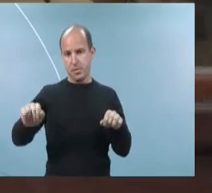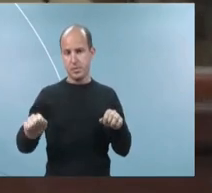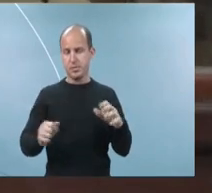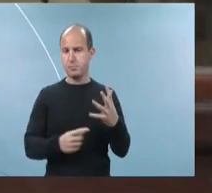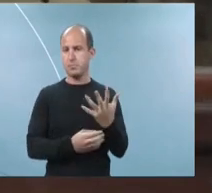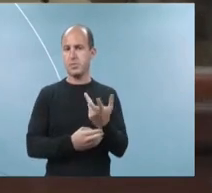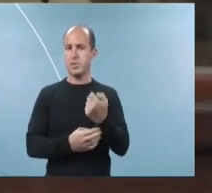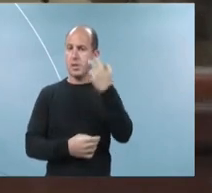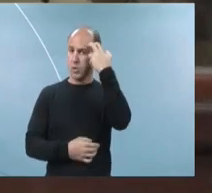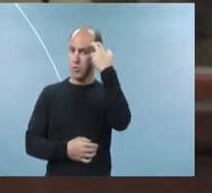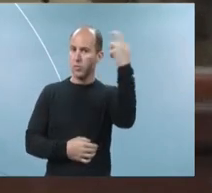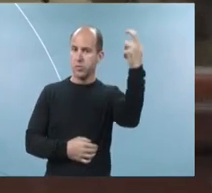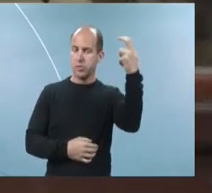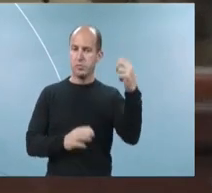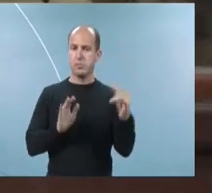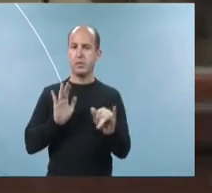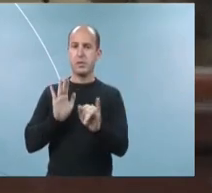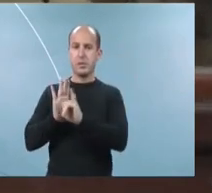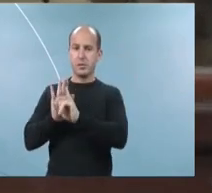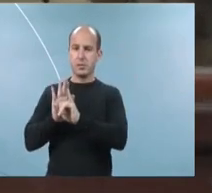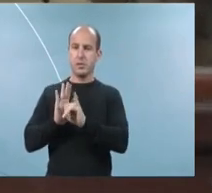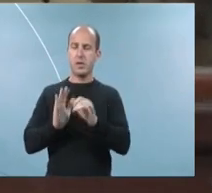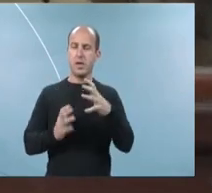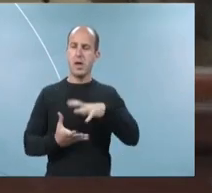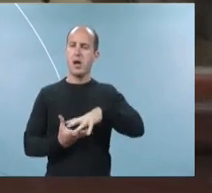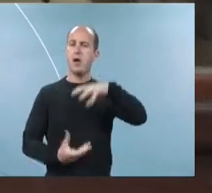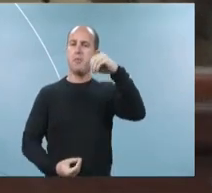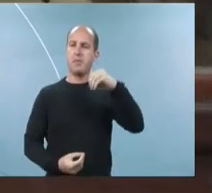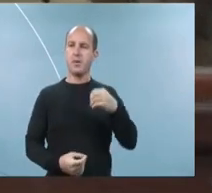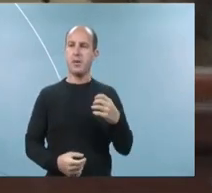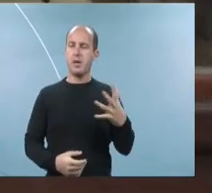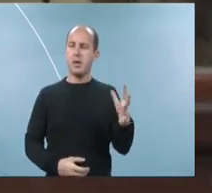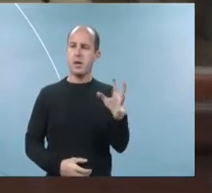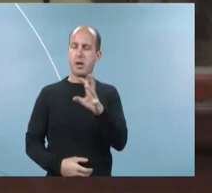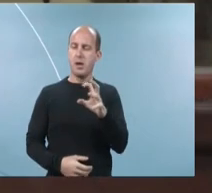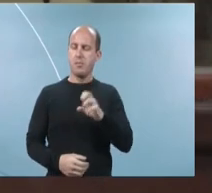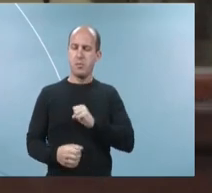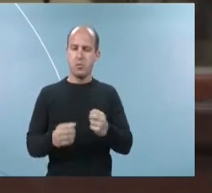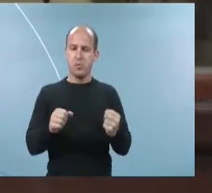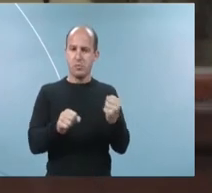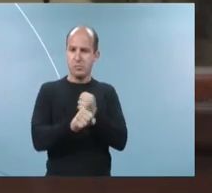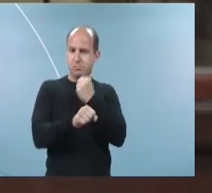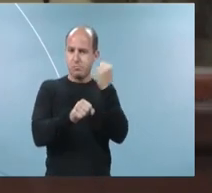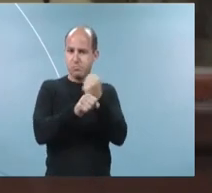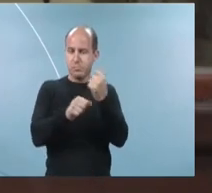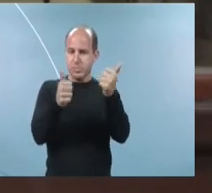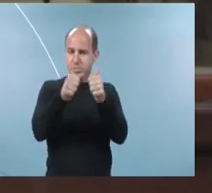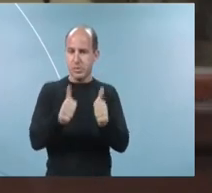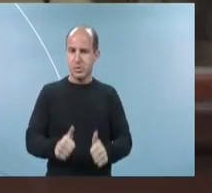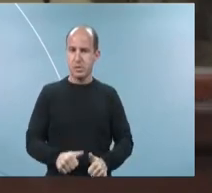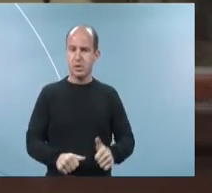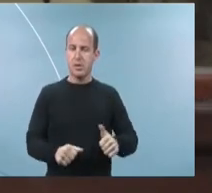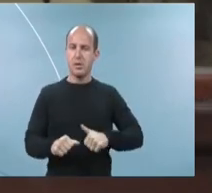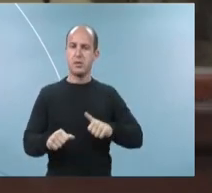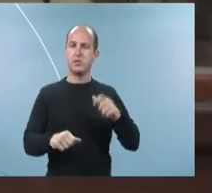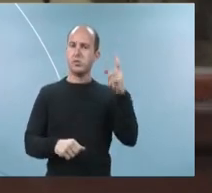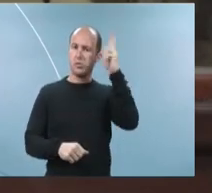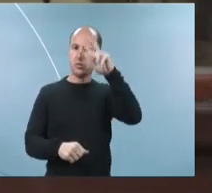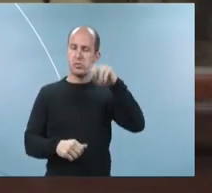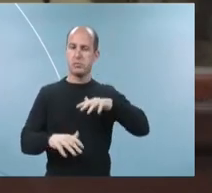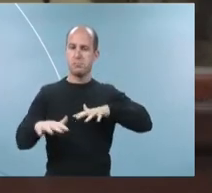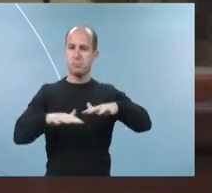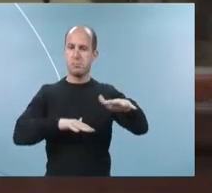É cultura, é identidade, é alma, é amor talhado, história e mobilidade. Promove